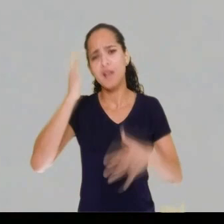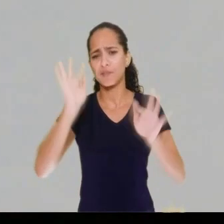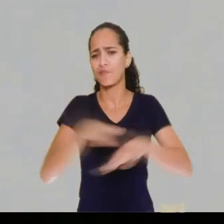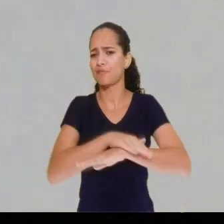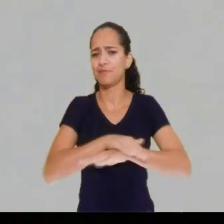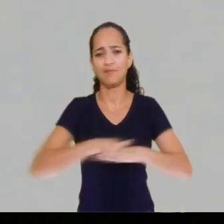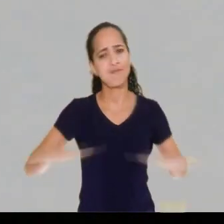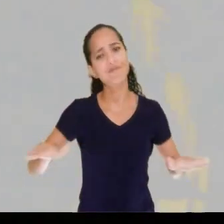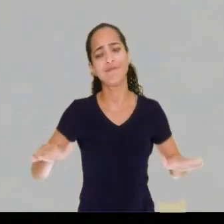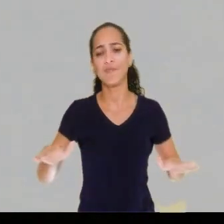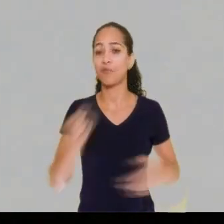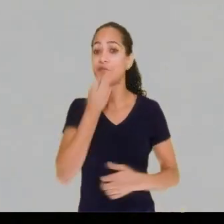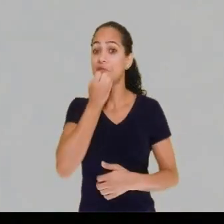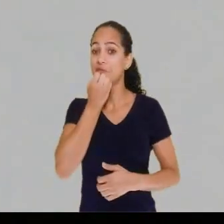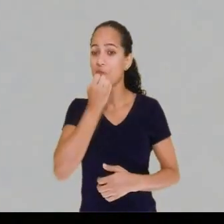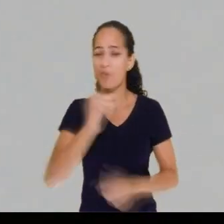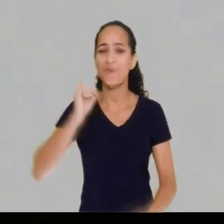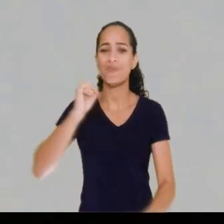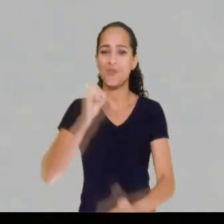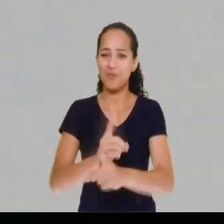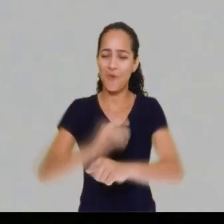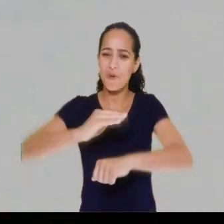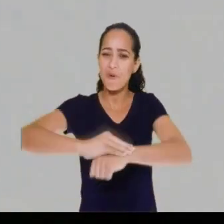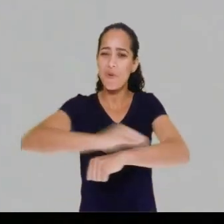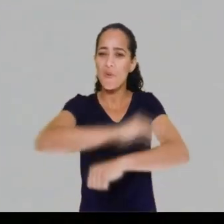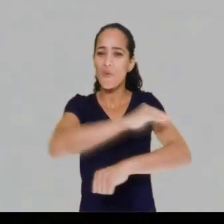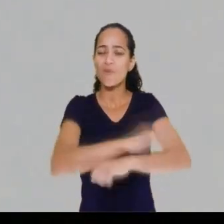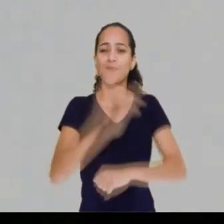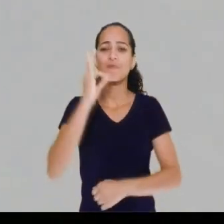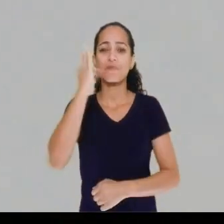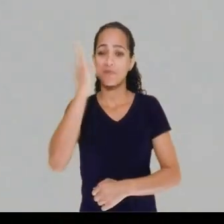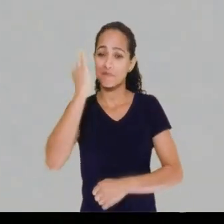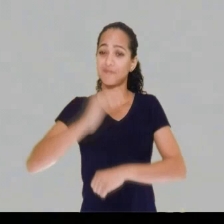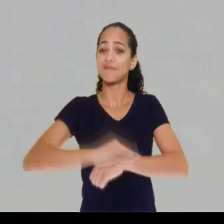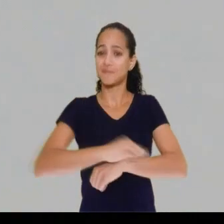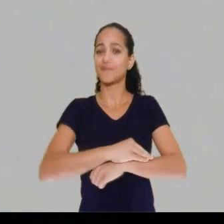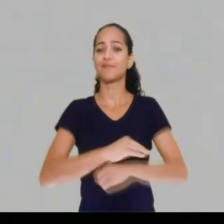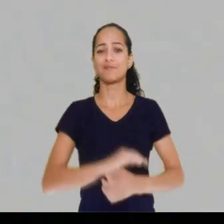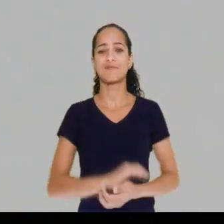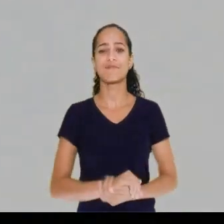Vai encerrar, né? Acho que sim. Por isso, valeu. Bora embora. Valeu. Essa fêmea valeu demais.